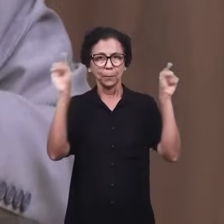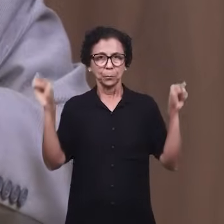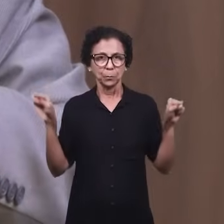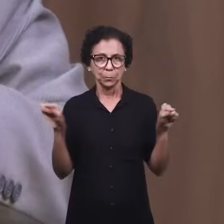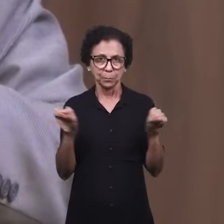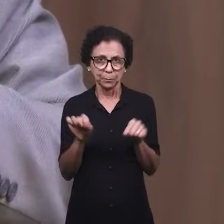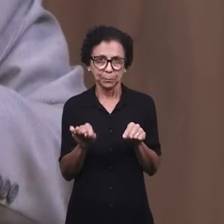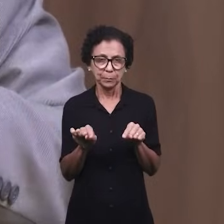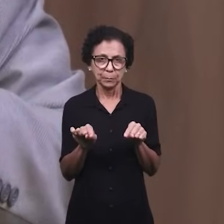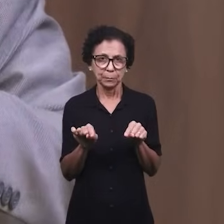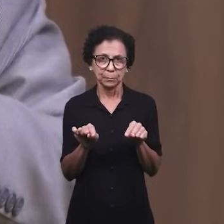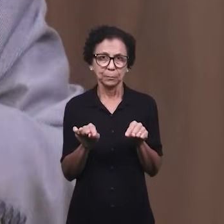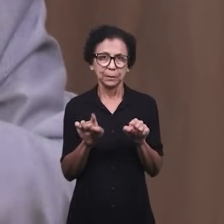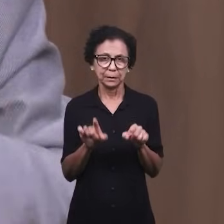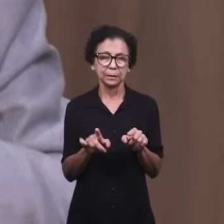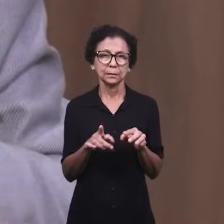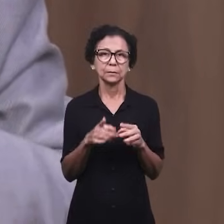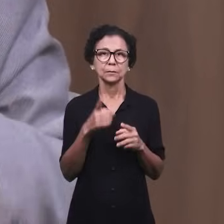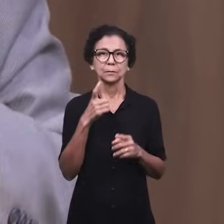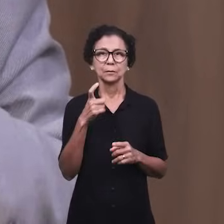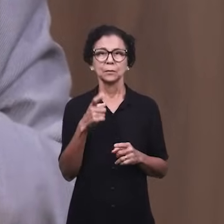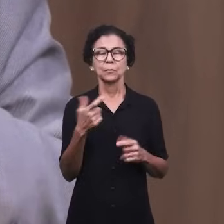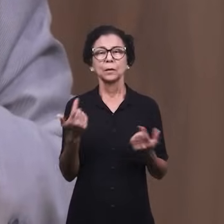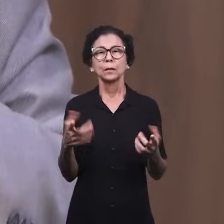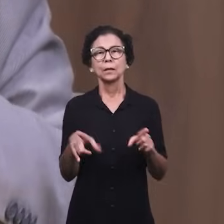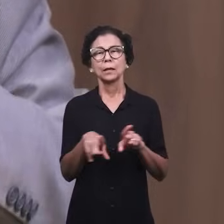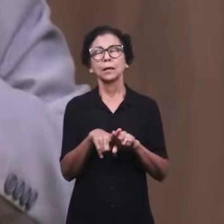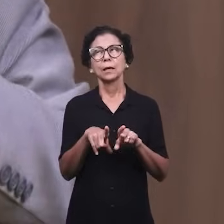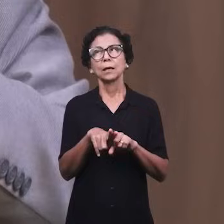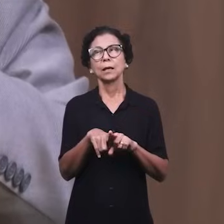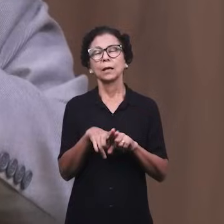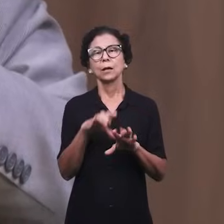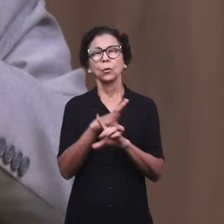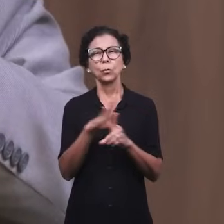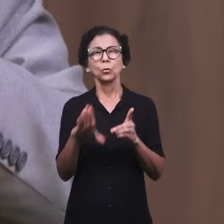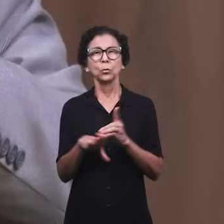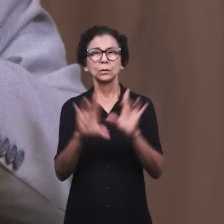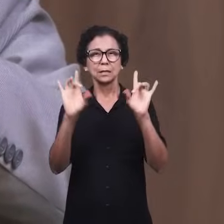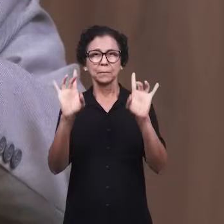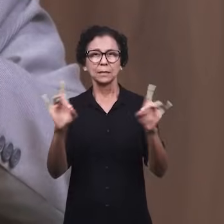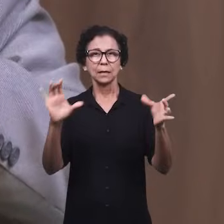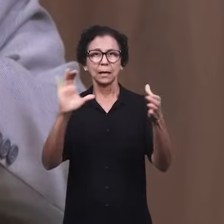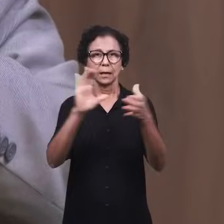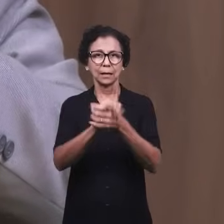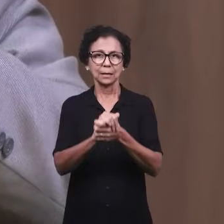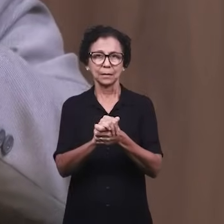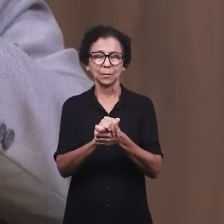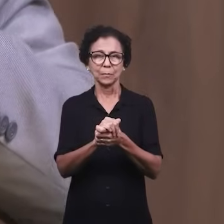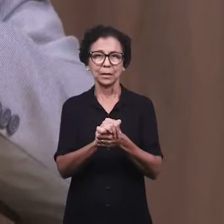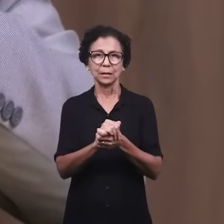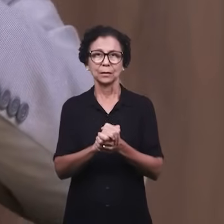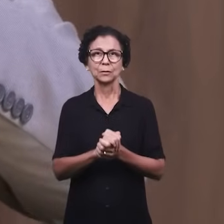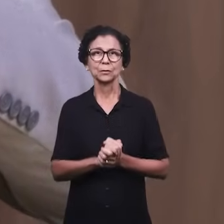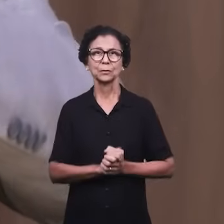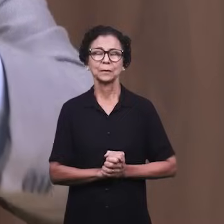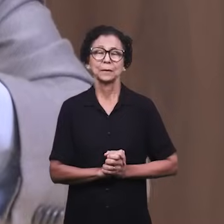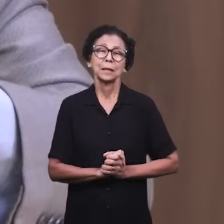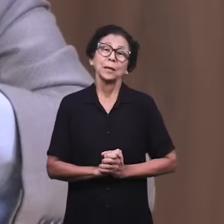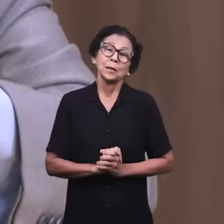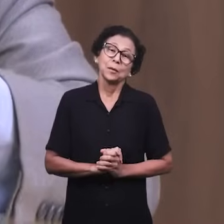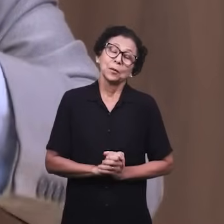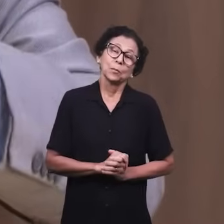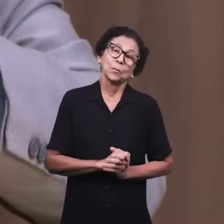eh porque eu eu acho muito interessante o culto de casamento porque normalmente o o o casal pensa no culto como um